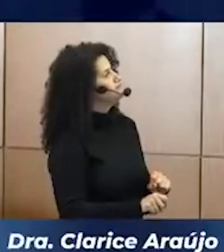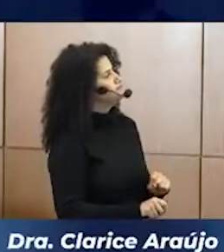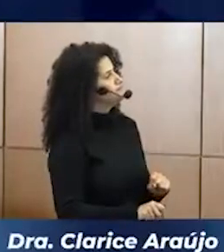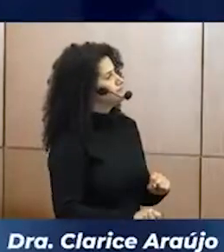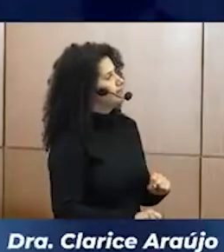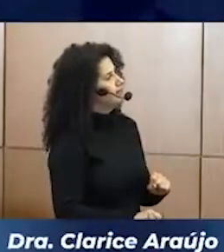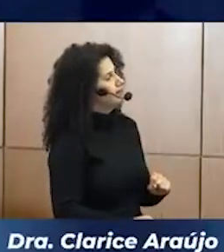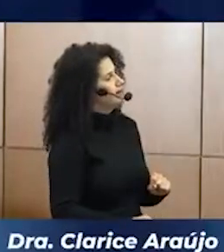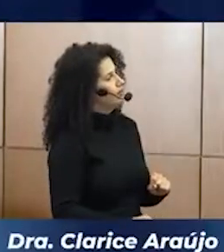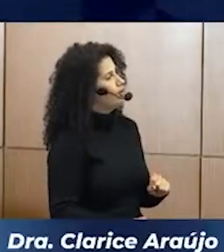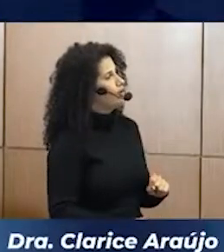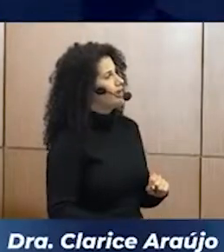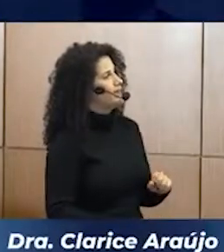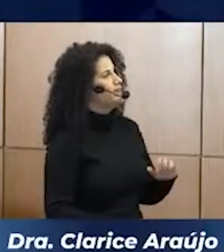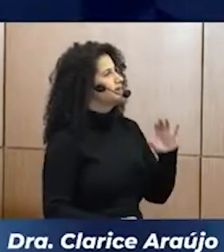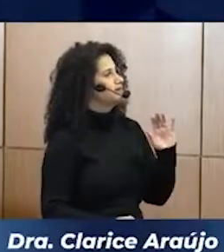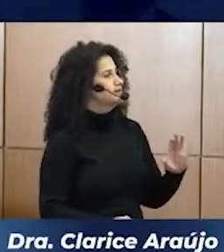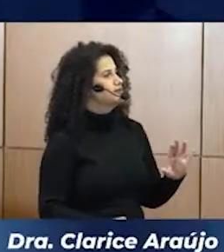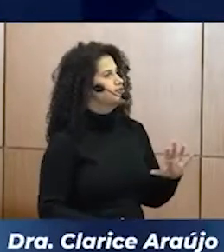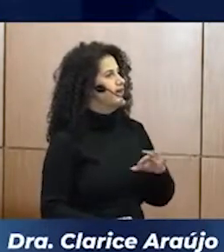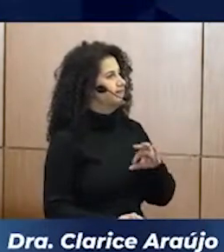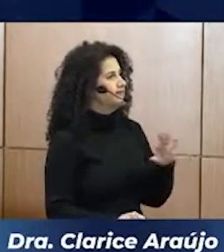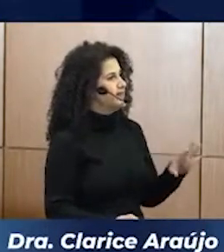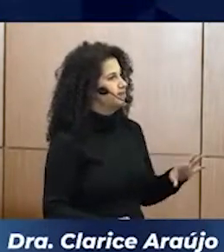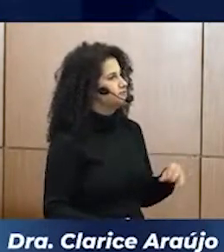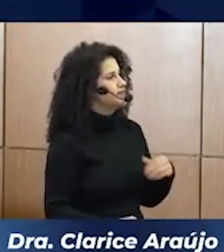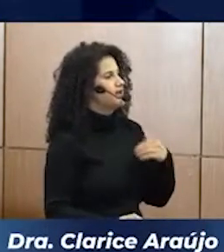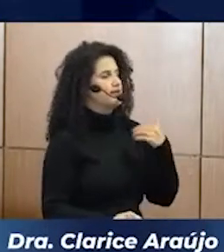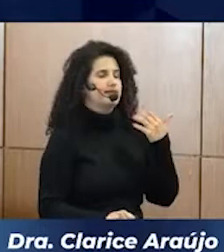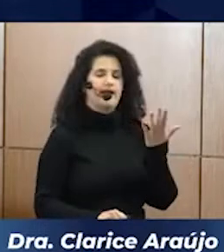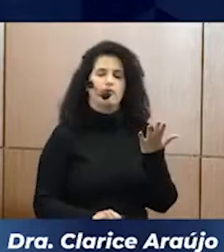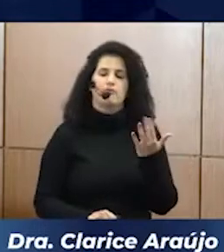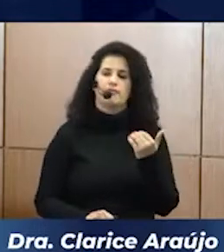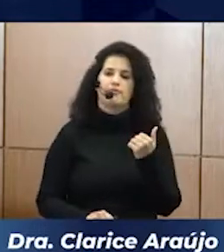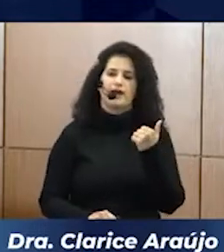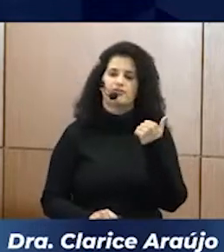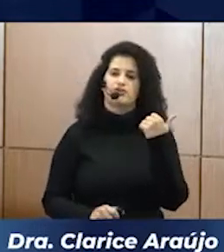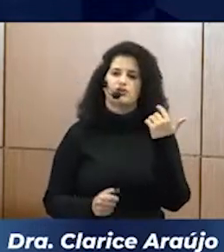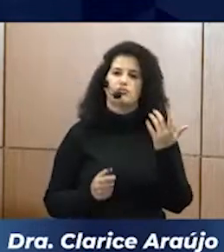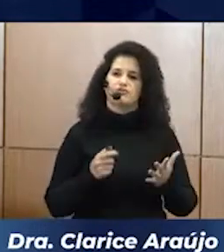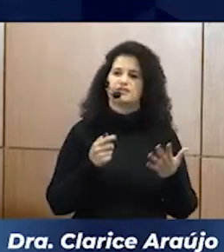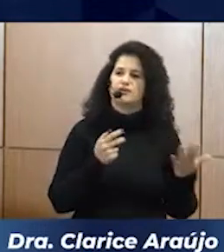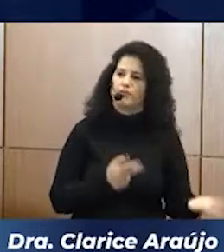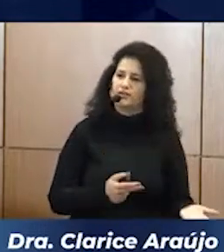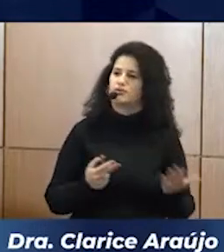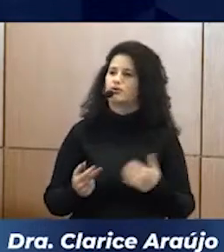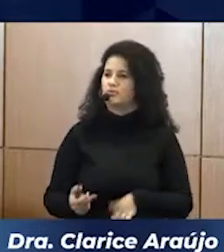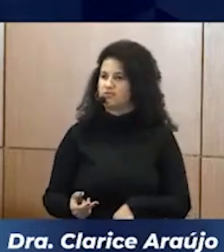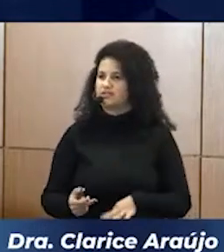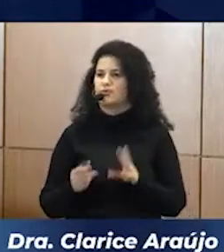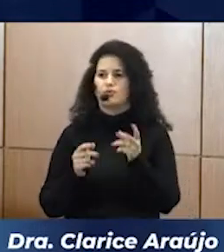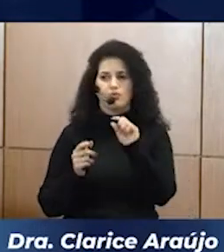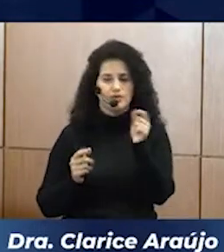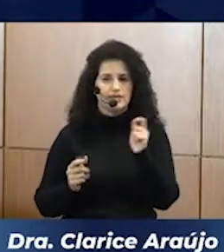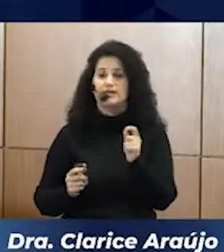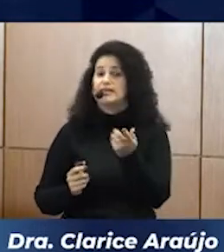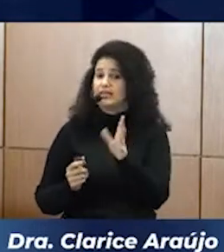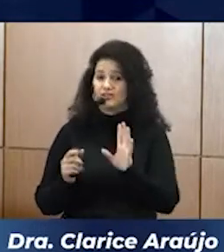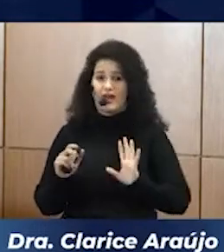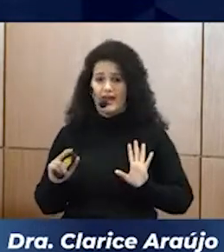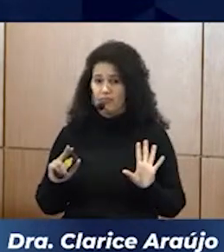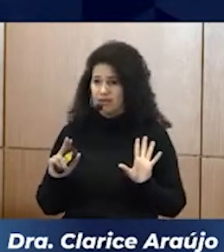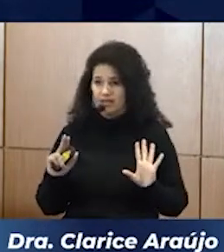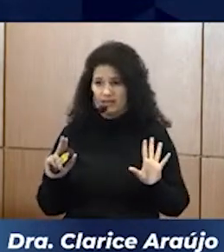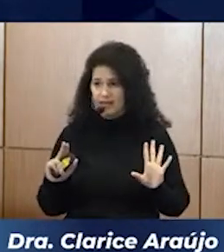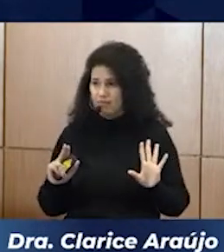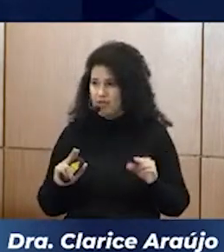estudo é bem grande, né, denso, tem até uma parte, uma versão mais longa e uma versão curta, que